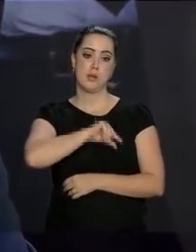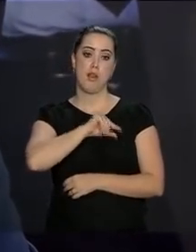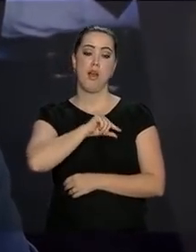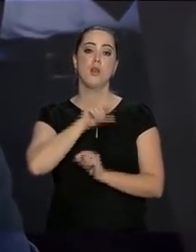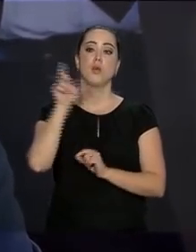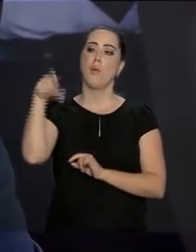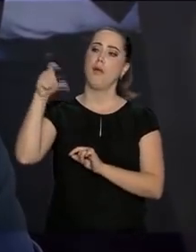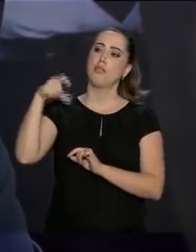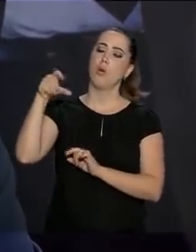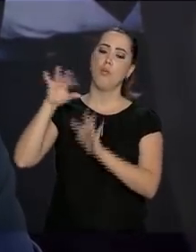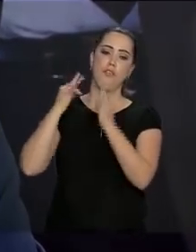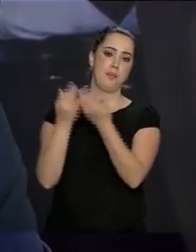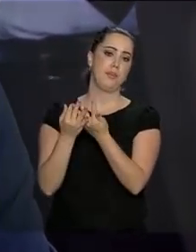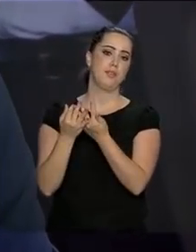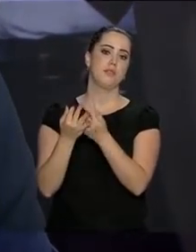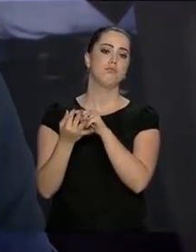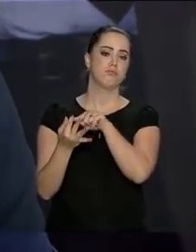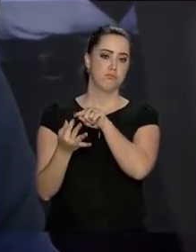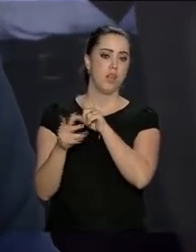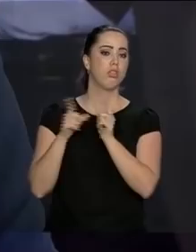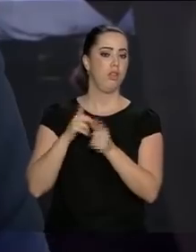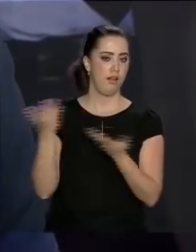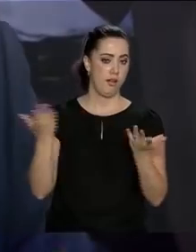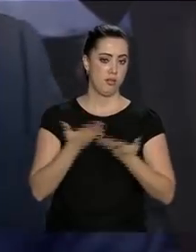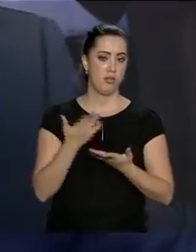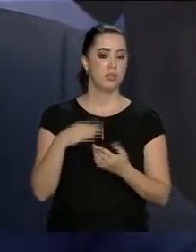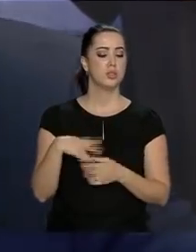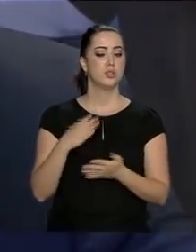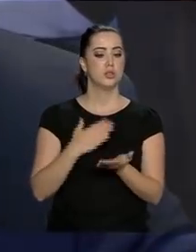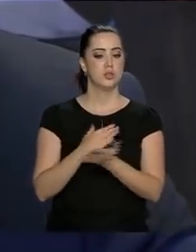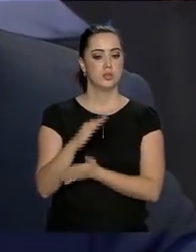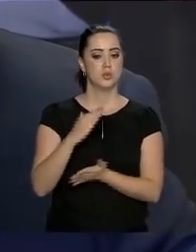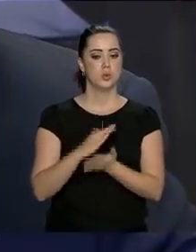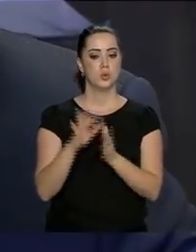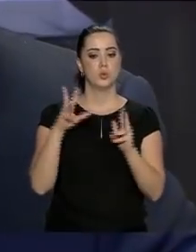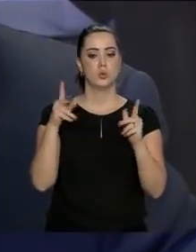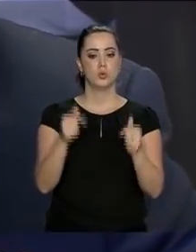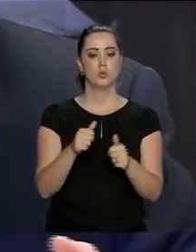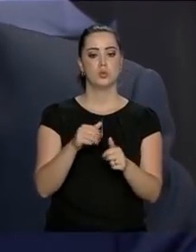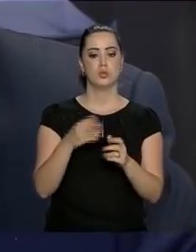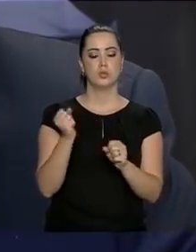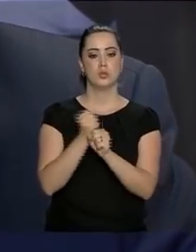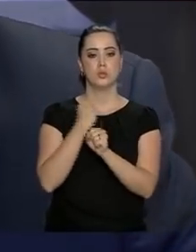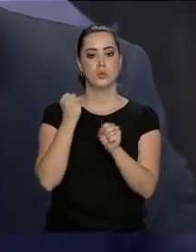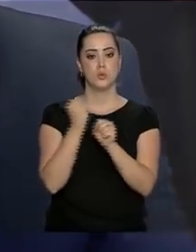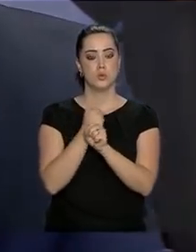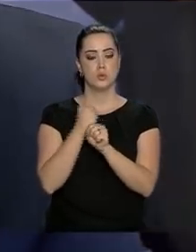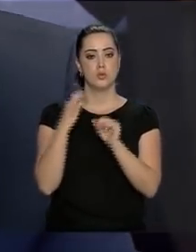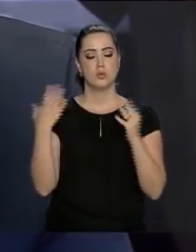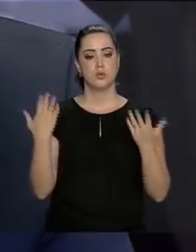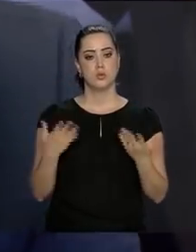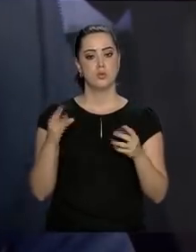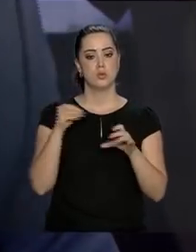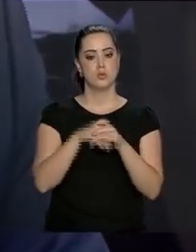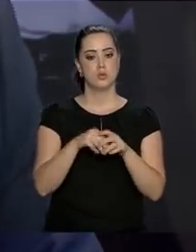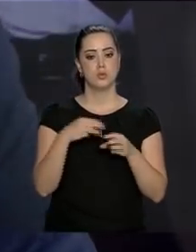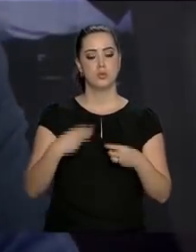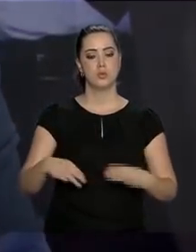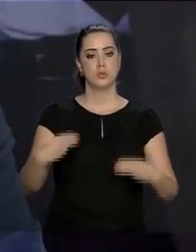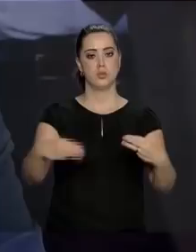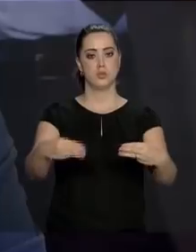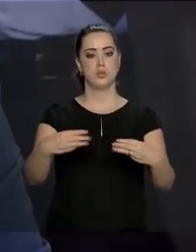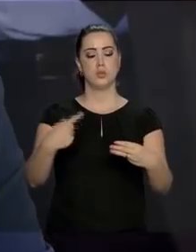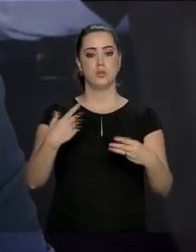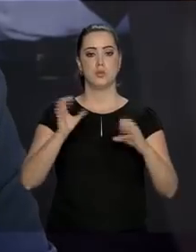Bolsa Família. Então, vai ser feita toda a construção dentro do Ministério